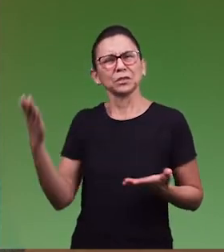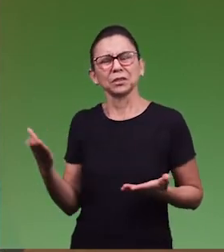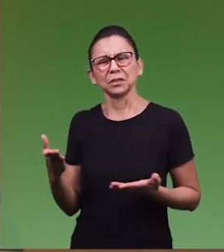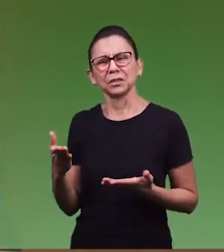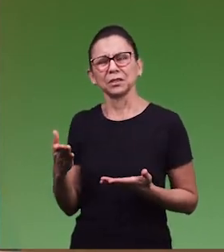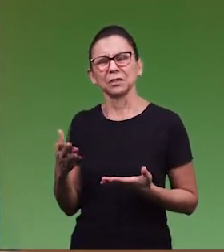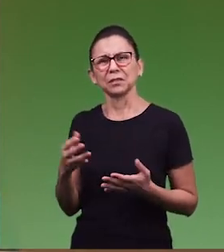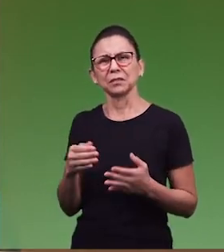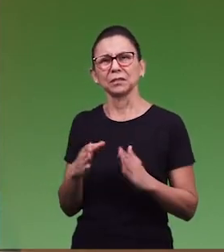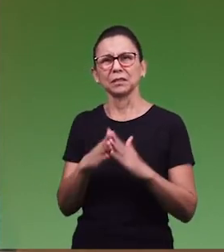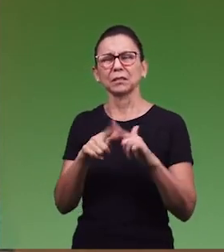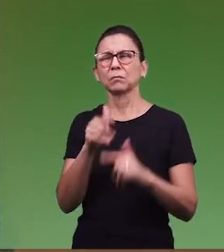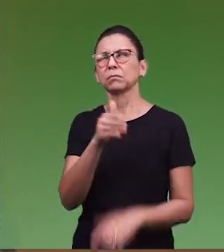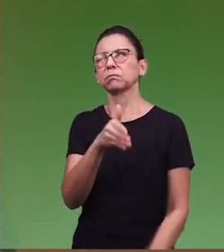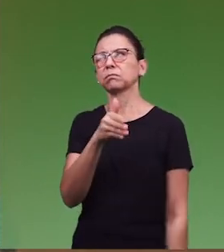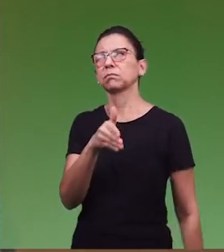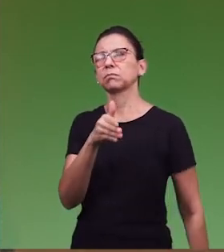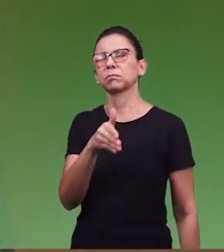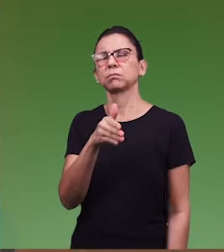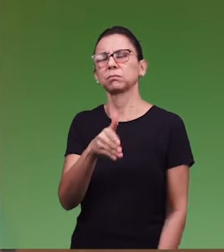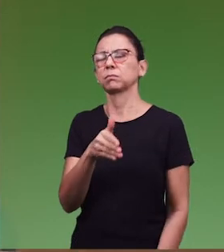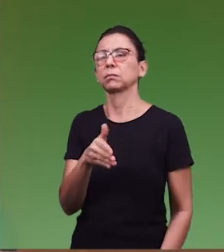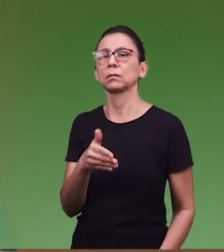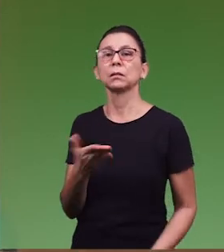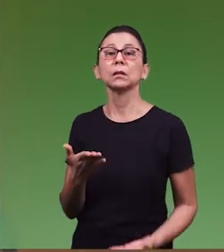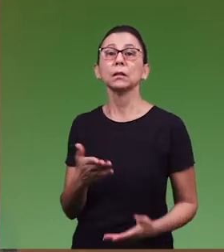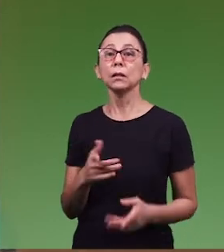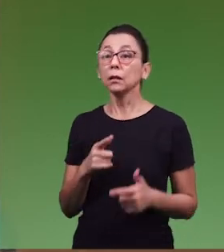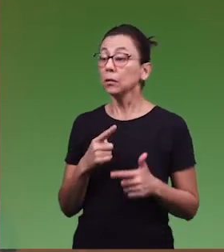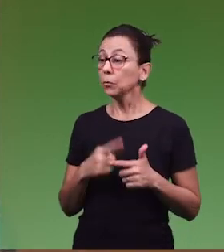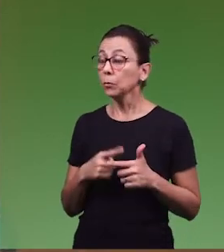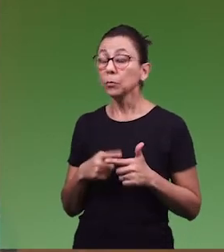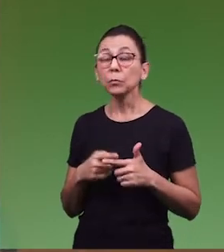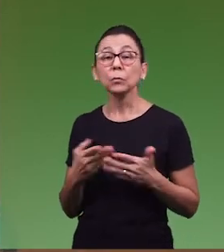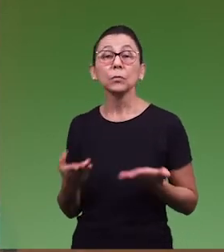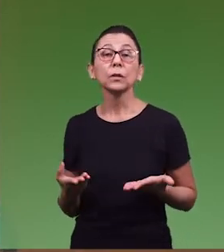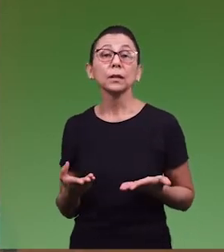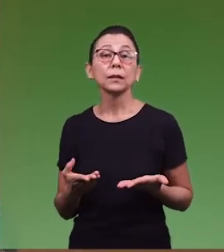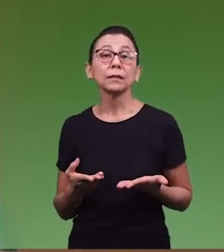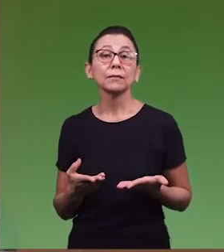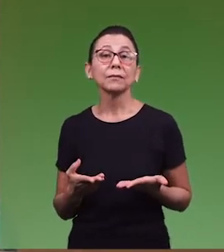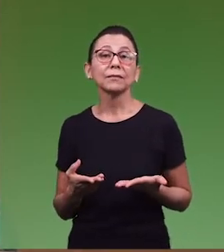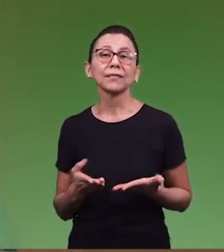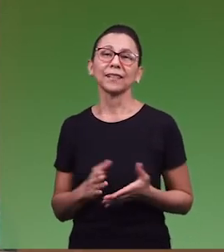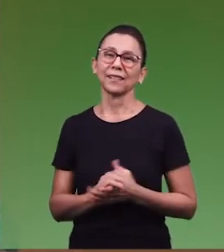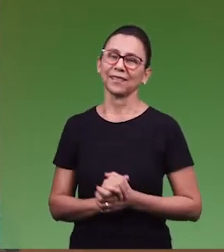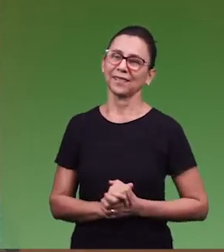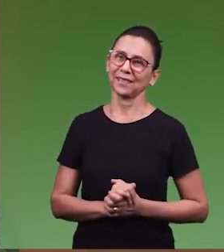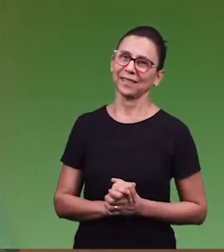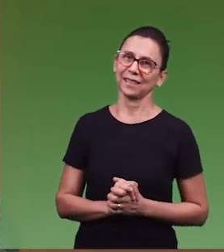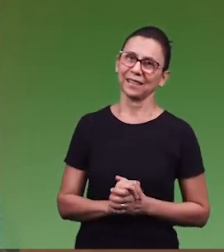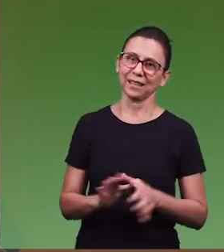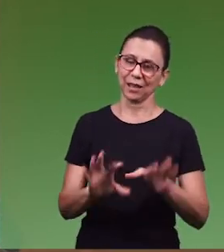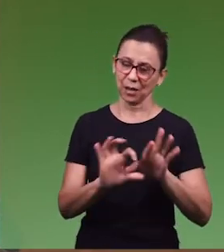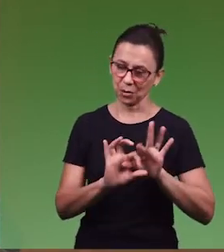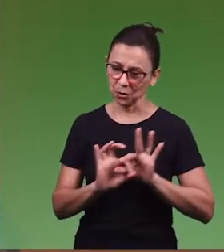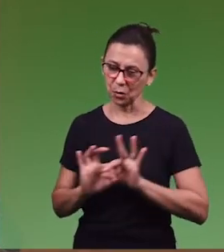frequentar o culto todos os dias? O que faz exatamente isso? É os resultados da comunhão do corpo.